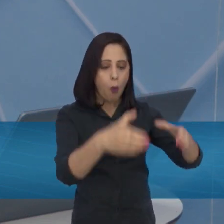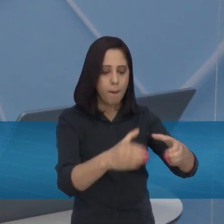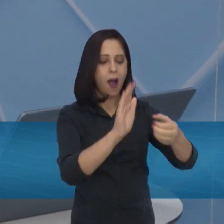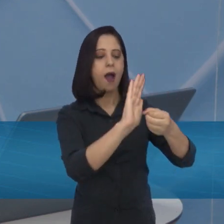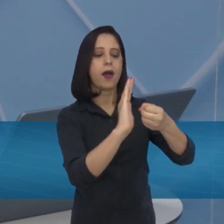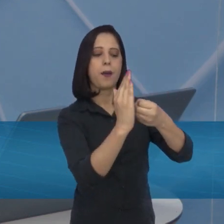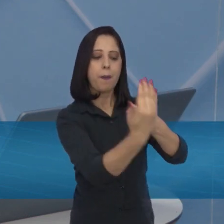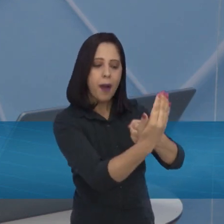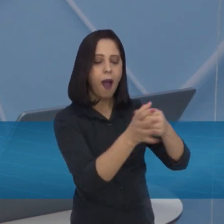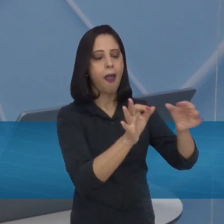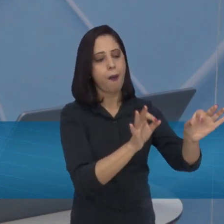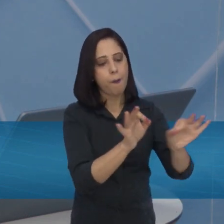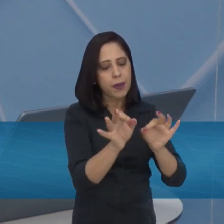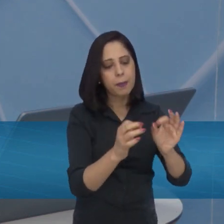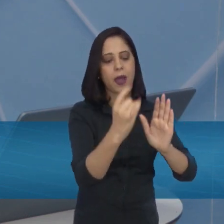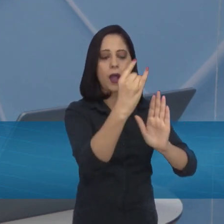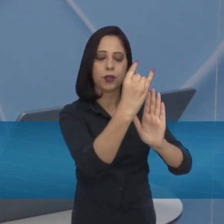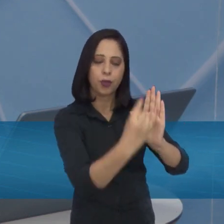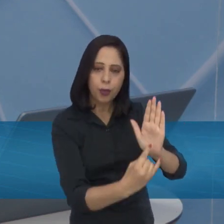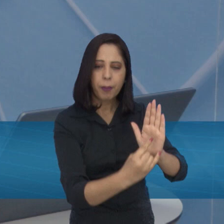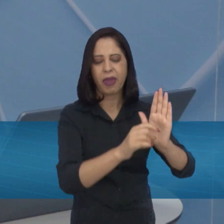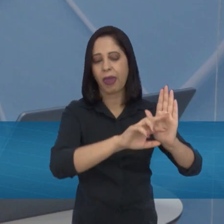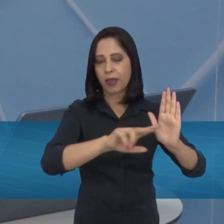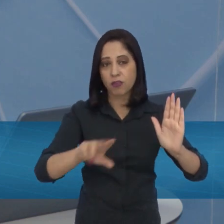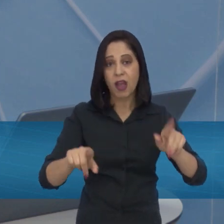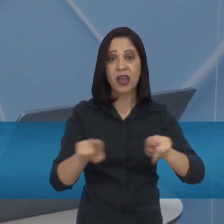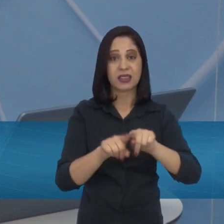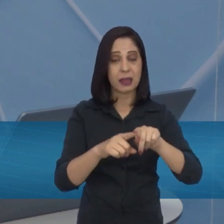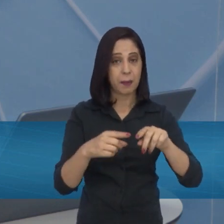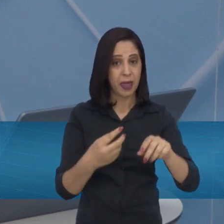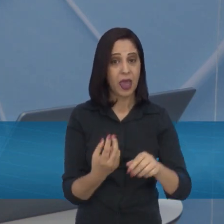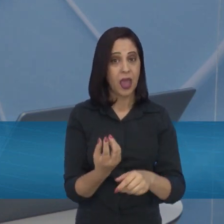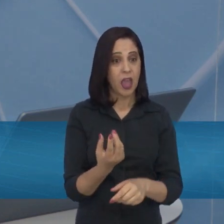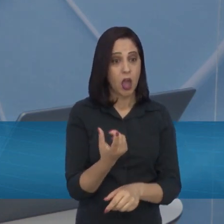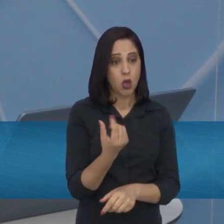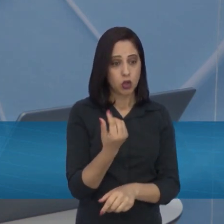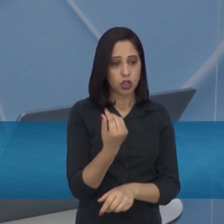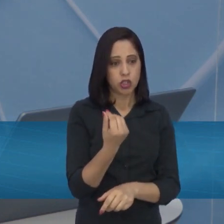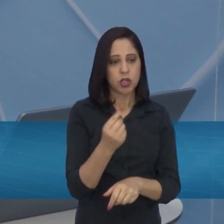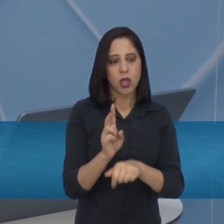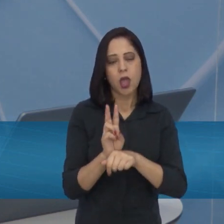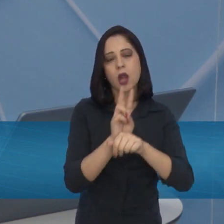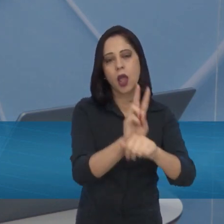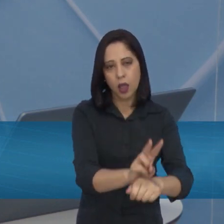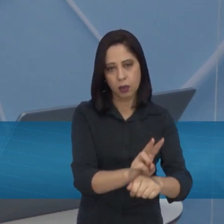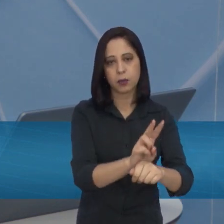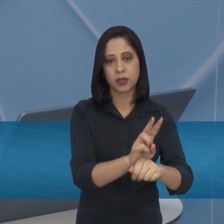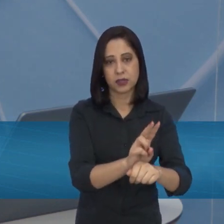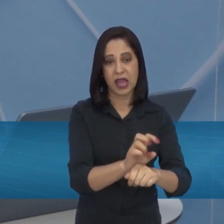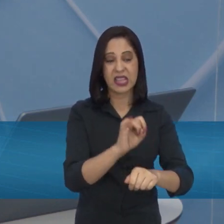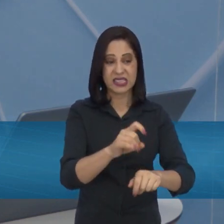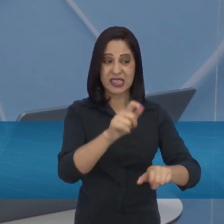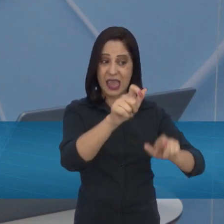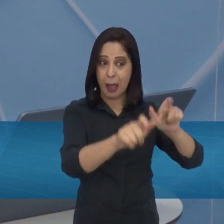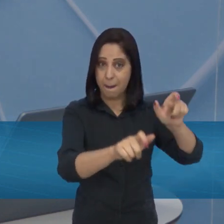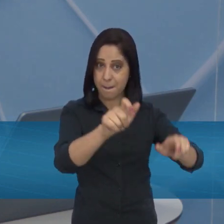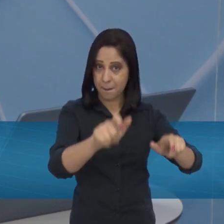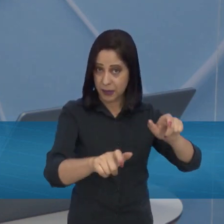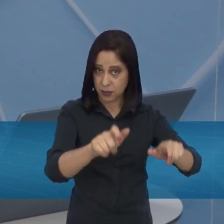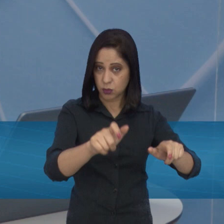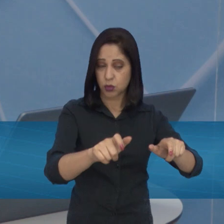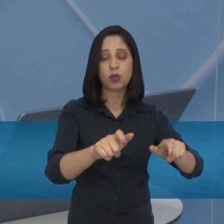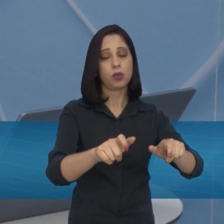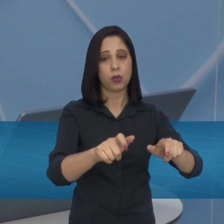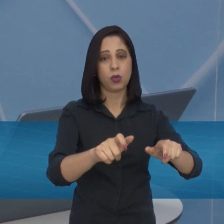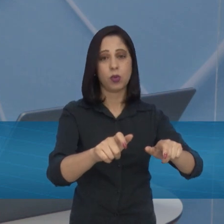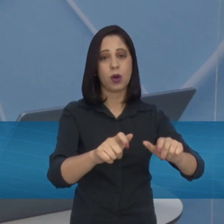urbana, sobre a liquidação de créditos concedidos aos assentados de forma agrária e também sobre a